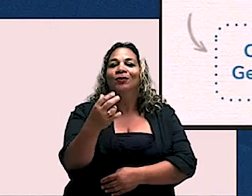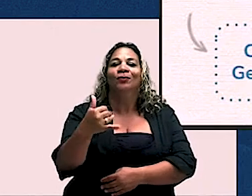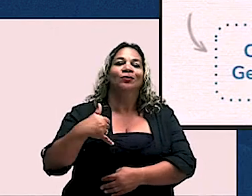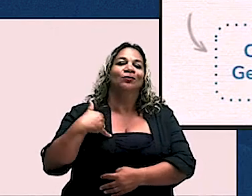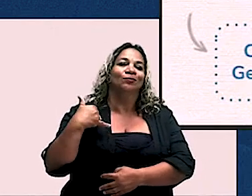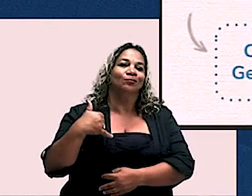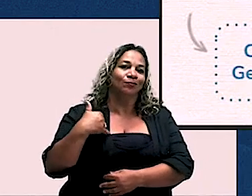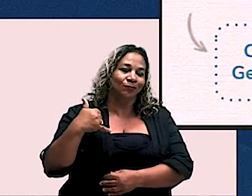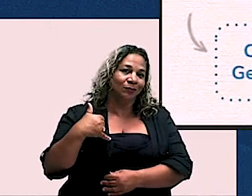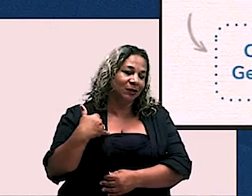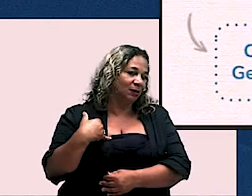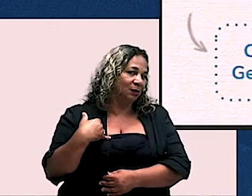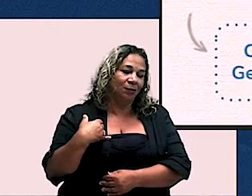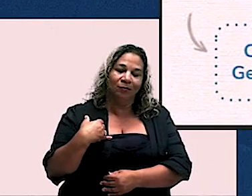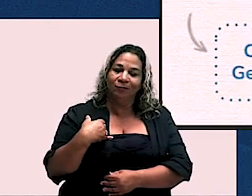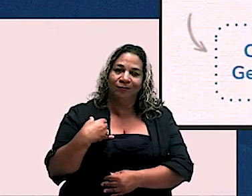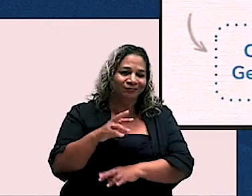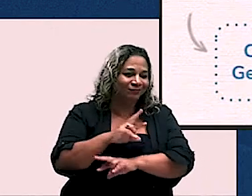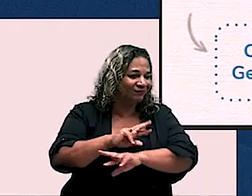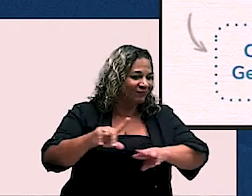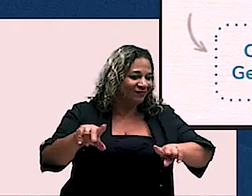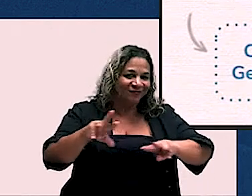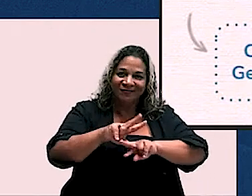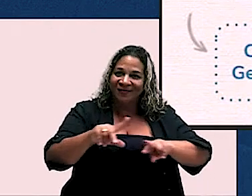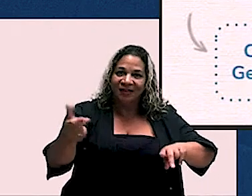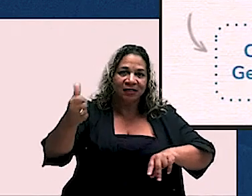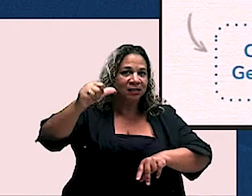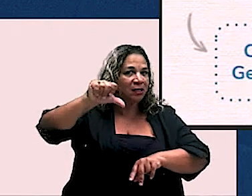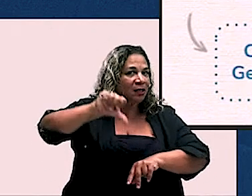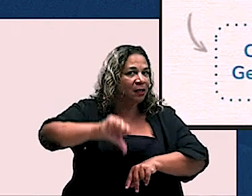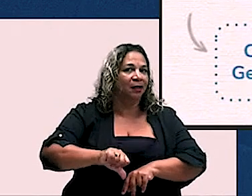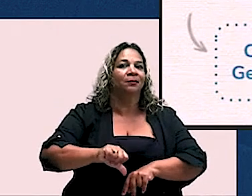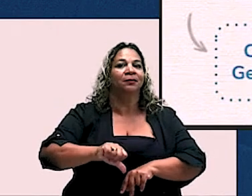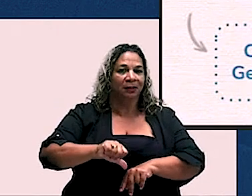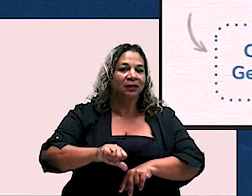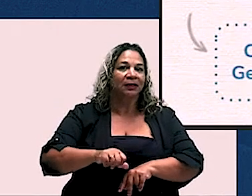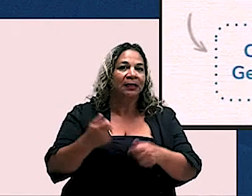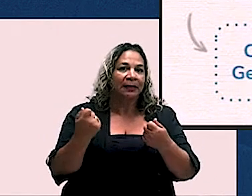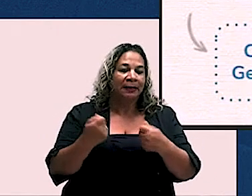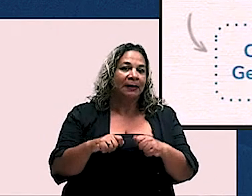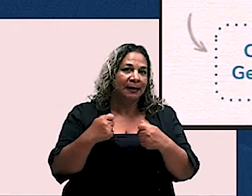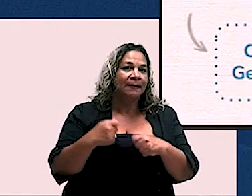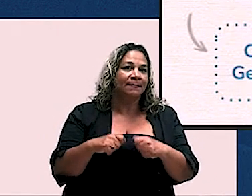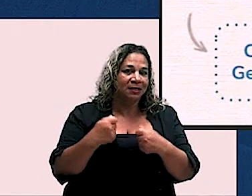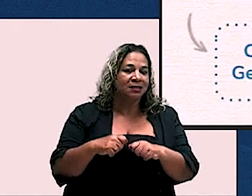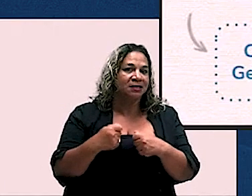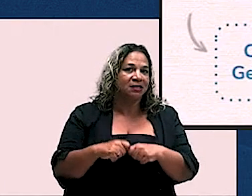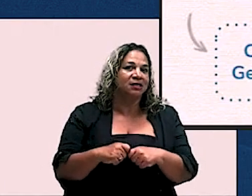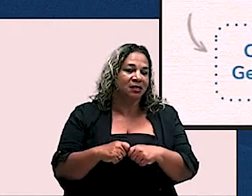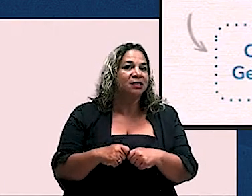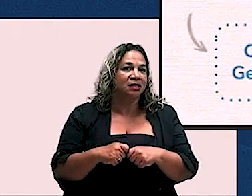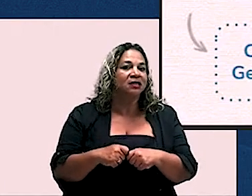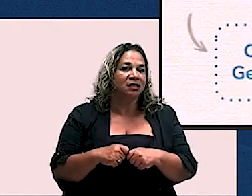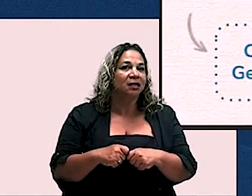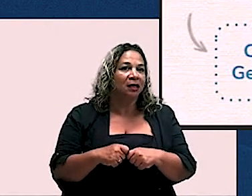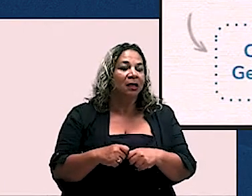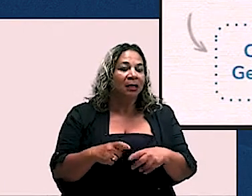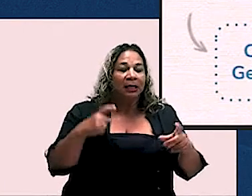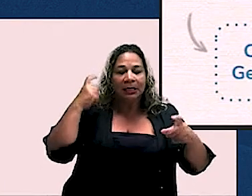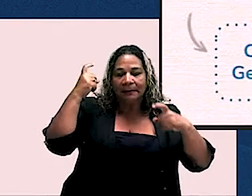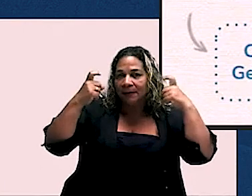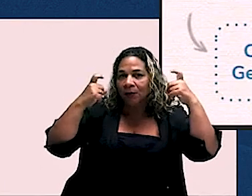encontrou uma série de irregularidades que são importantes e precisam ser levadas em conta por parte da gestão